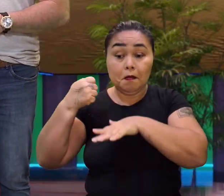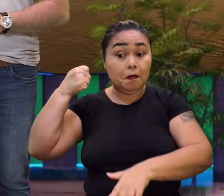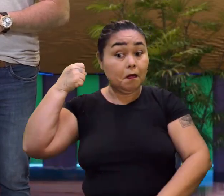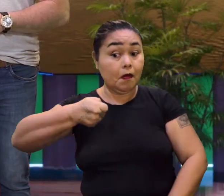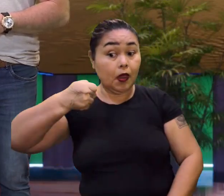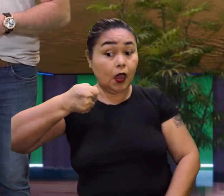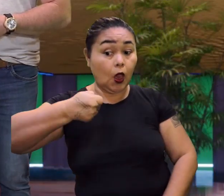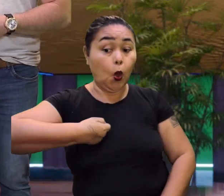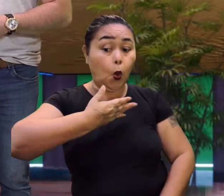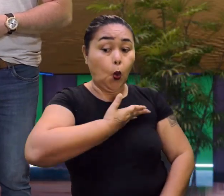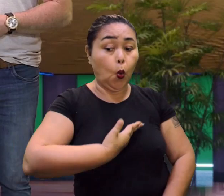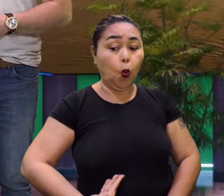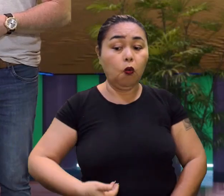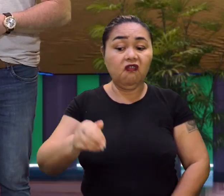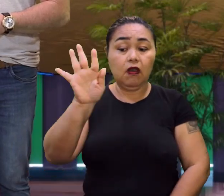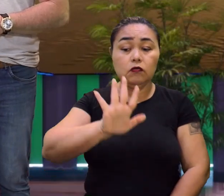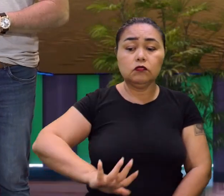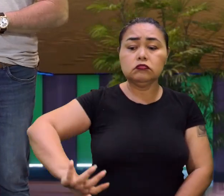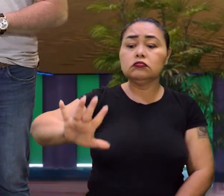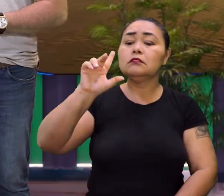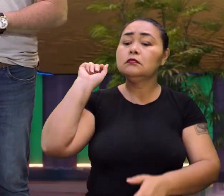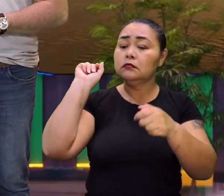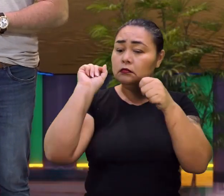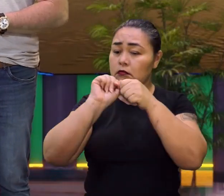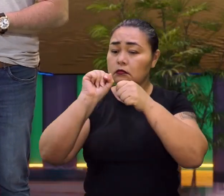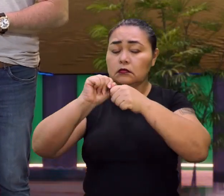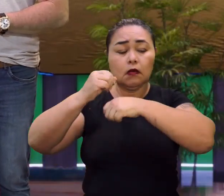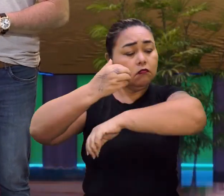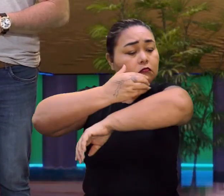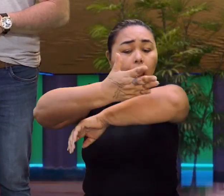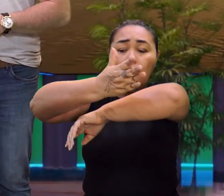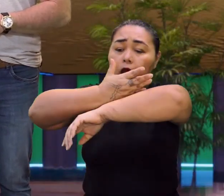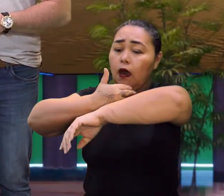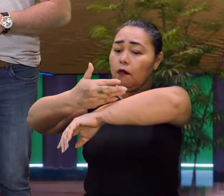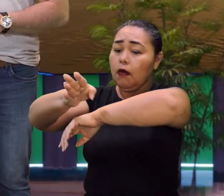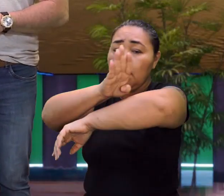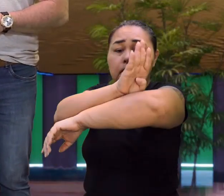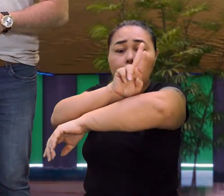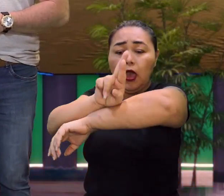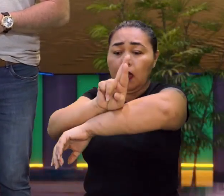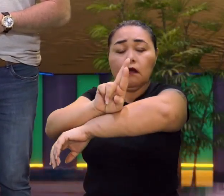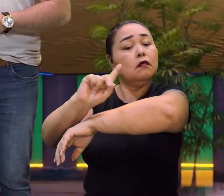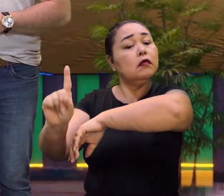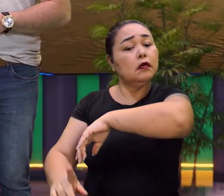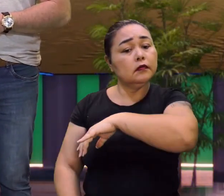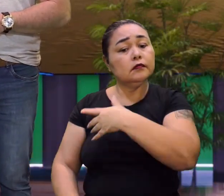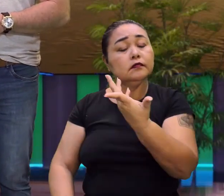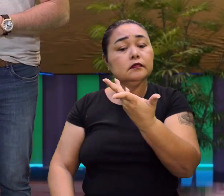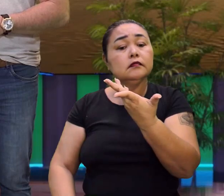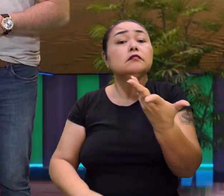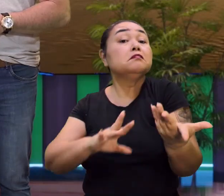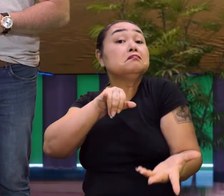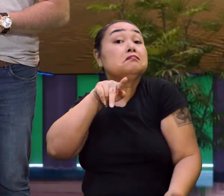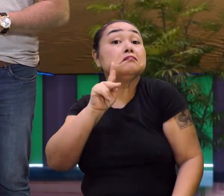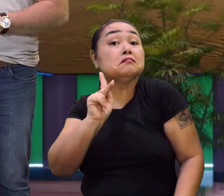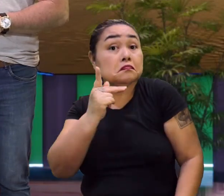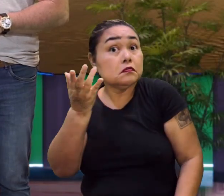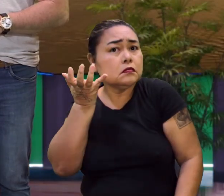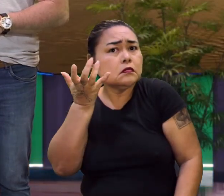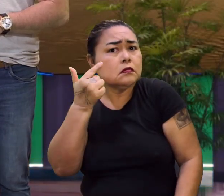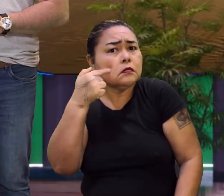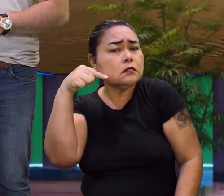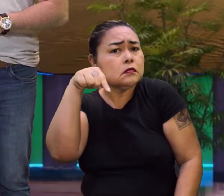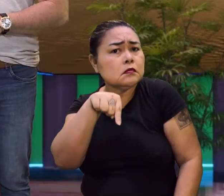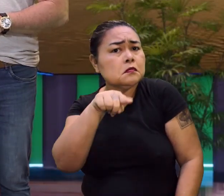pressionaram o governo federal com certeza, galera, fazer essas BRs. Com certeza. É isso? Tipo assim, Ué, JK, você quer que a